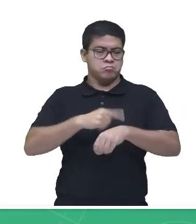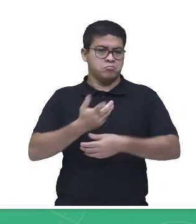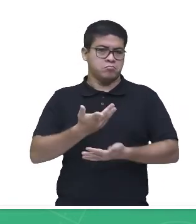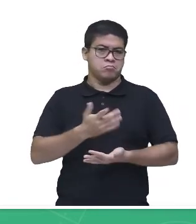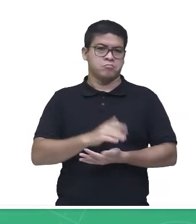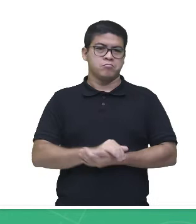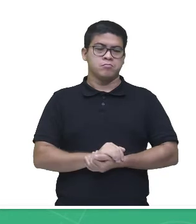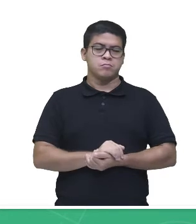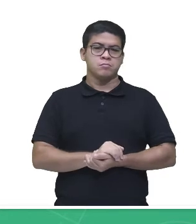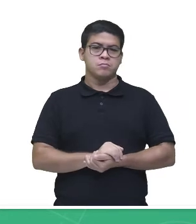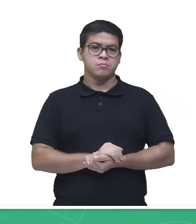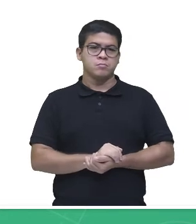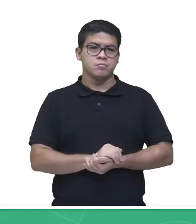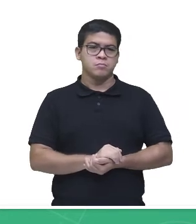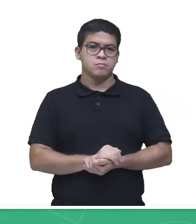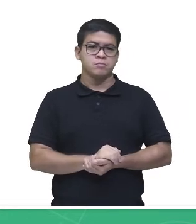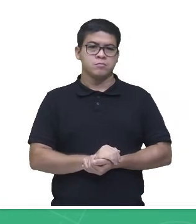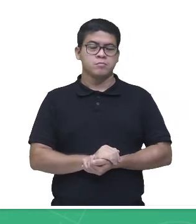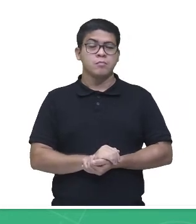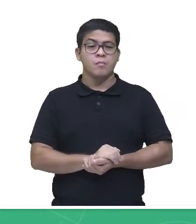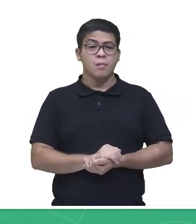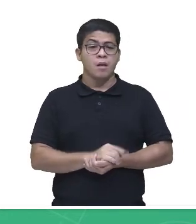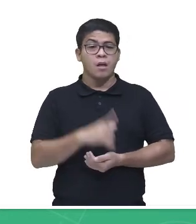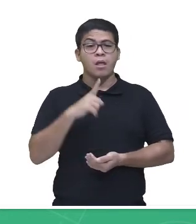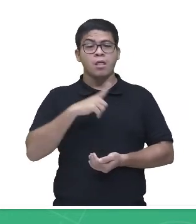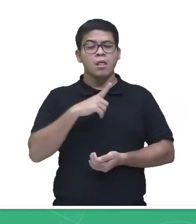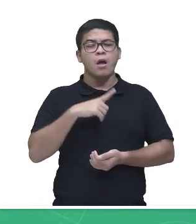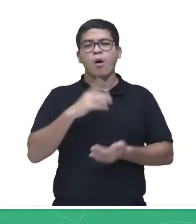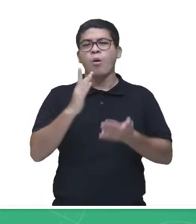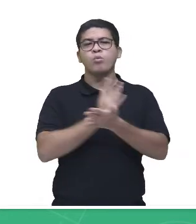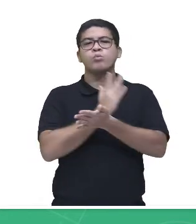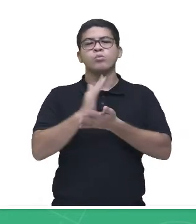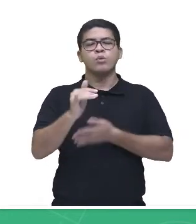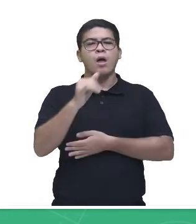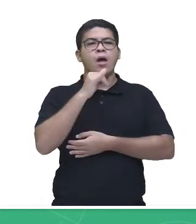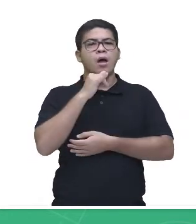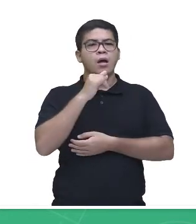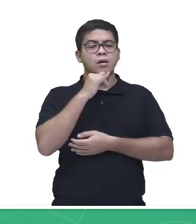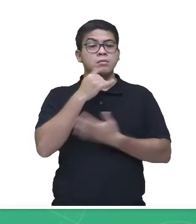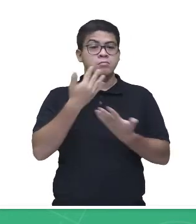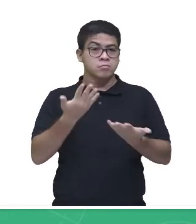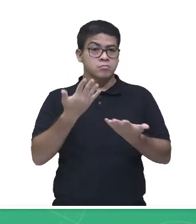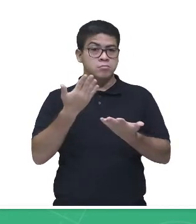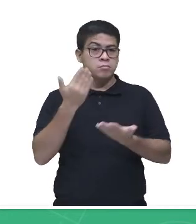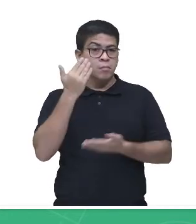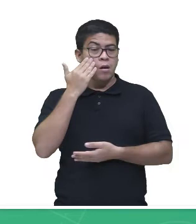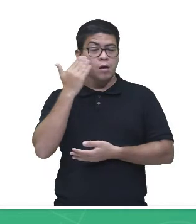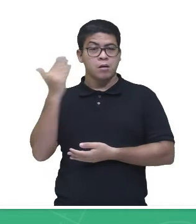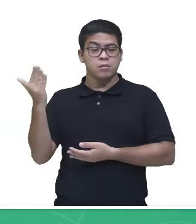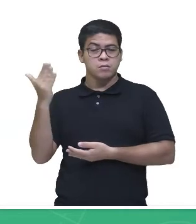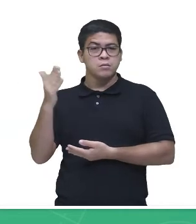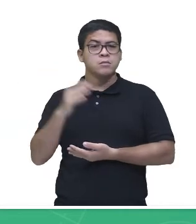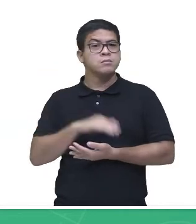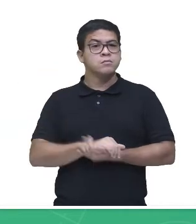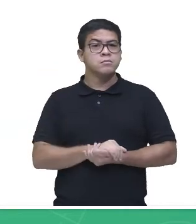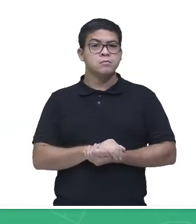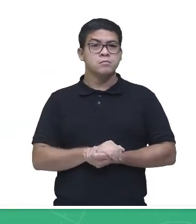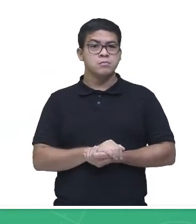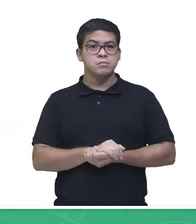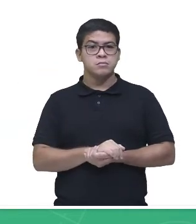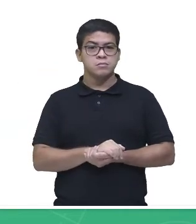desenvolvendo. Muito bem. Eu trouxe aqui uns exemplozinhos, né? Exemplos